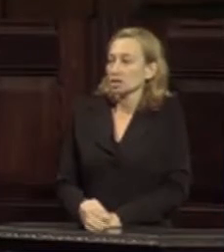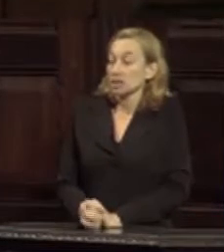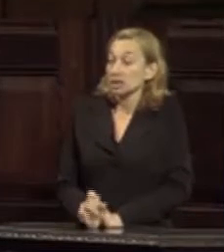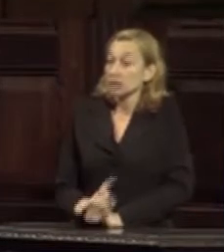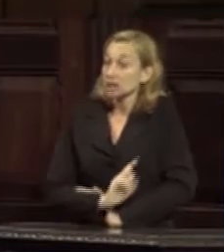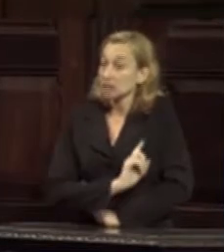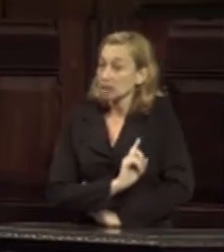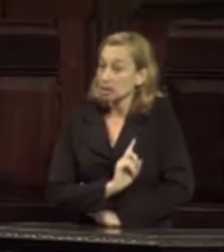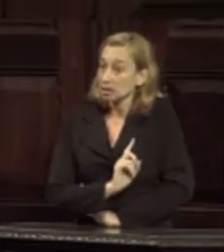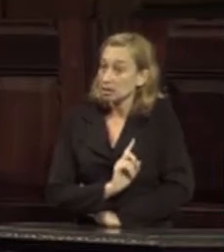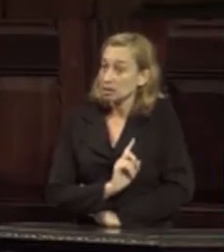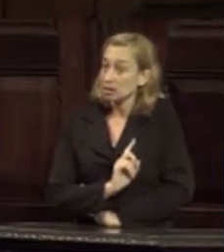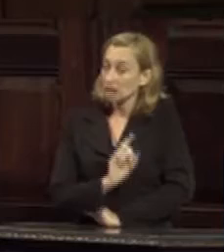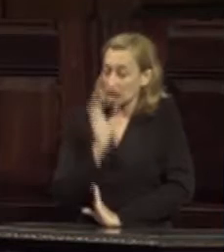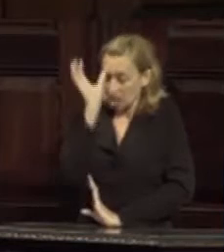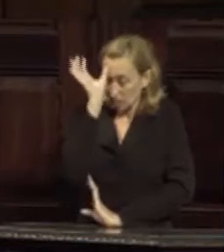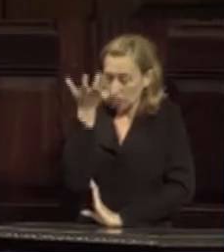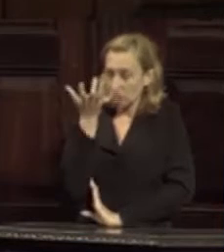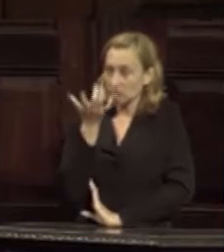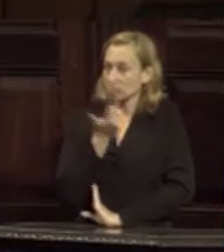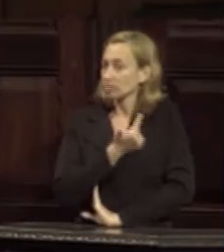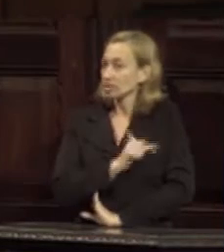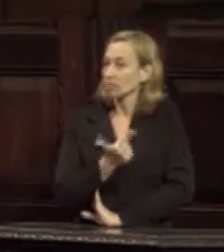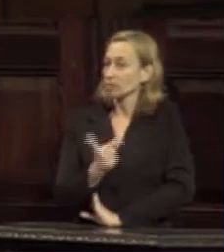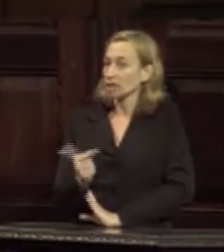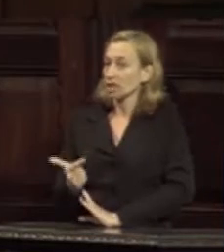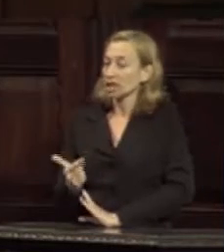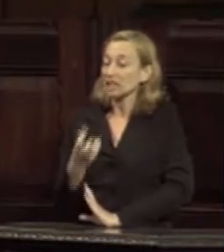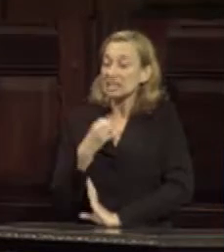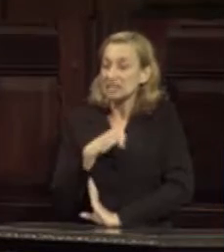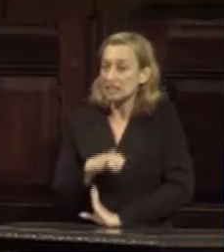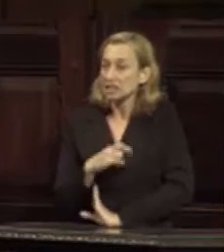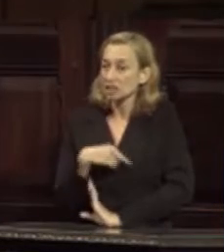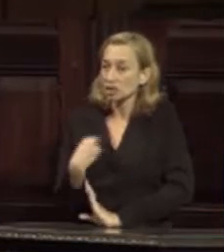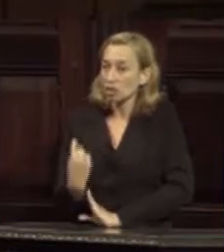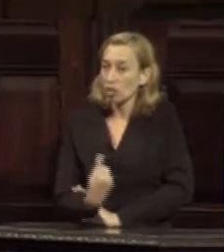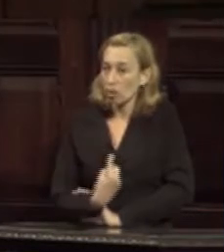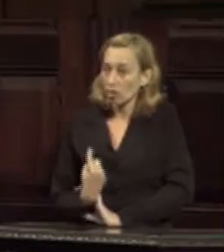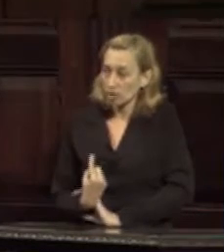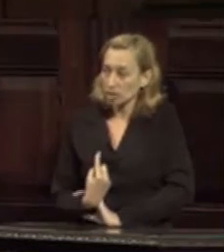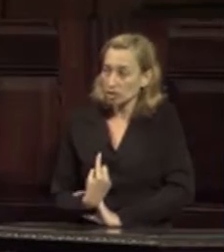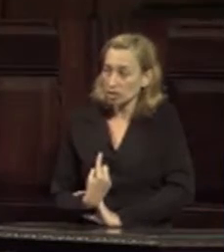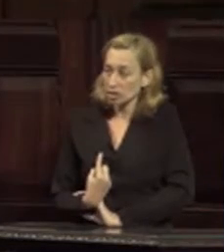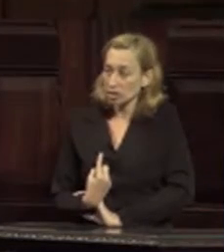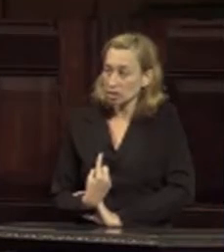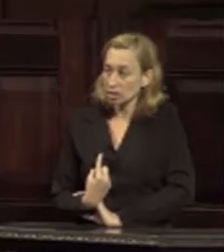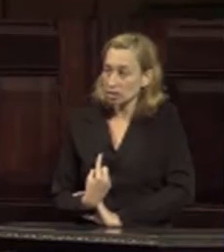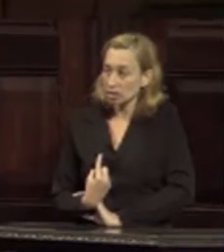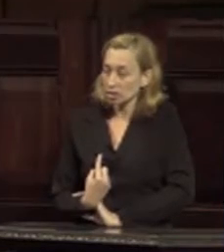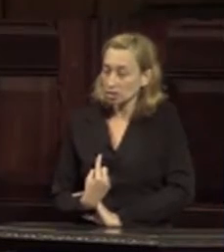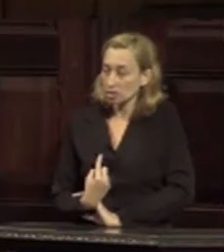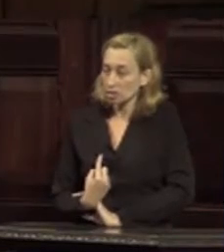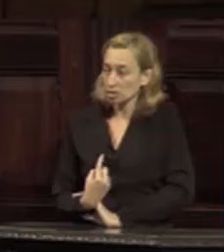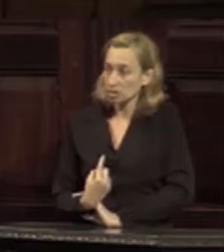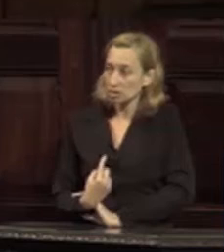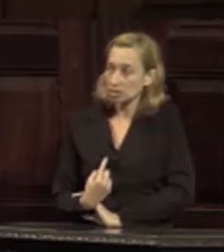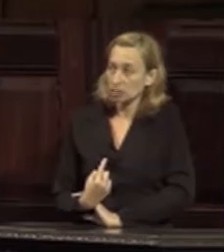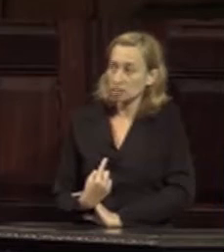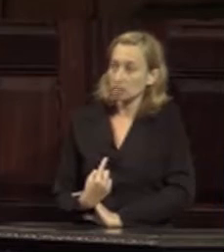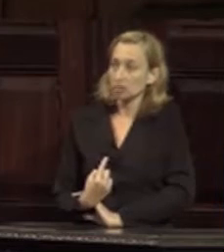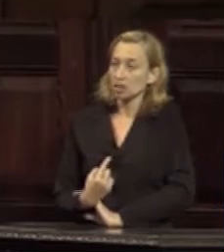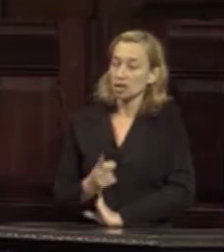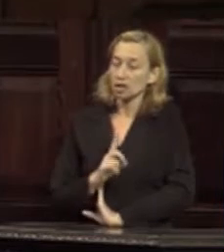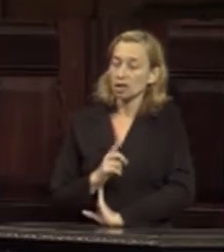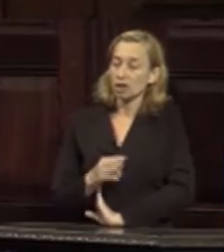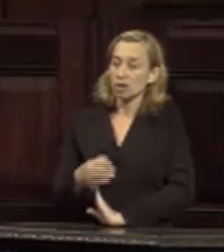não vai haver solução para esse problema se nós não tivermos como fazer o enfrentamento na